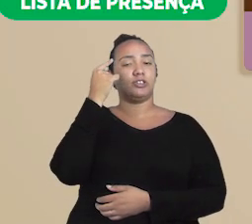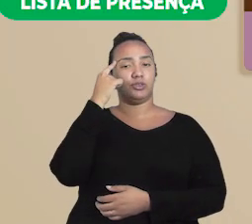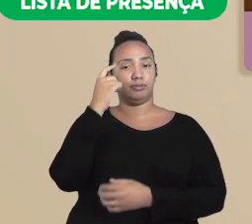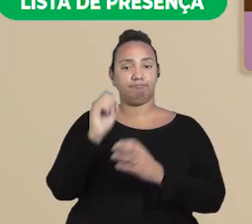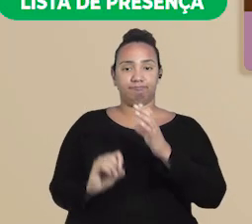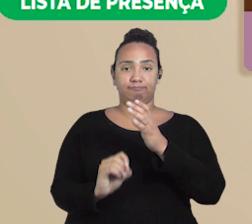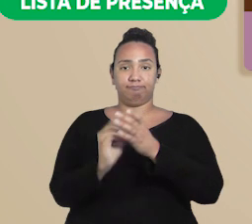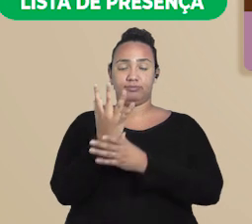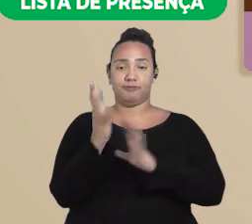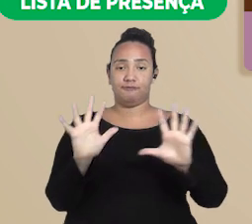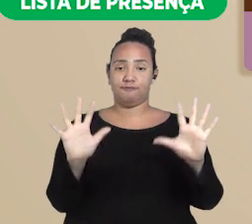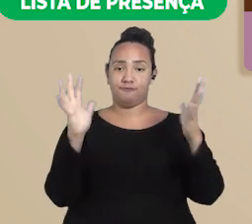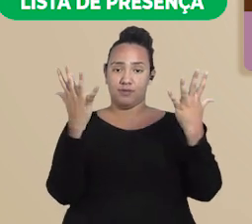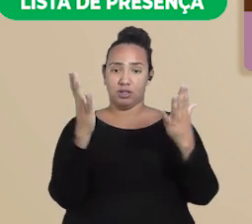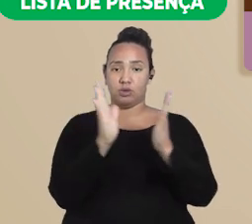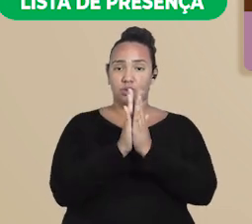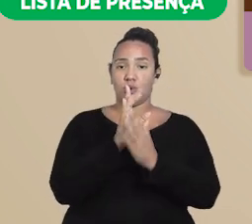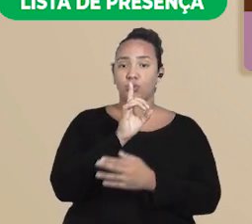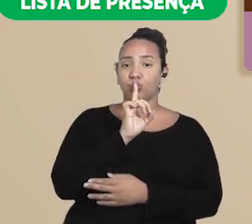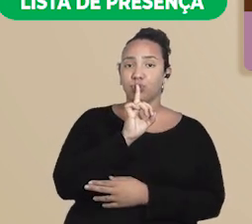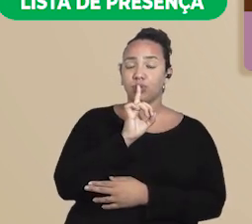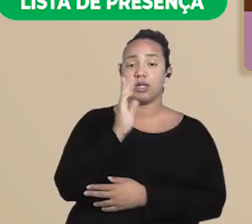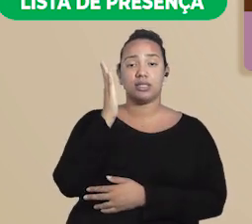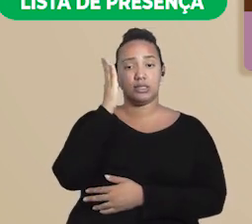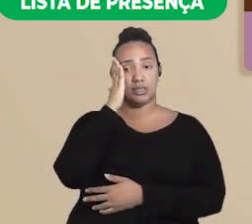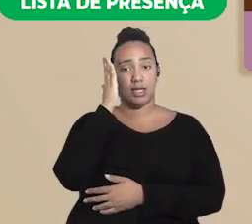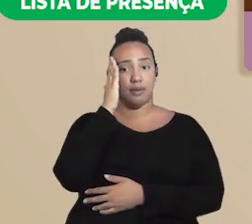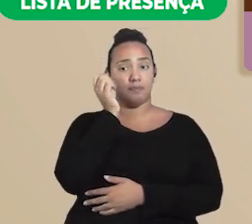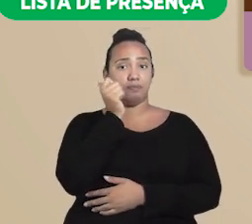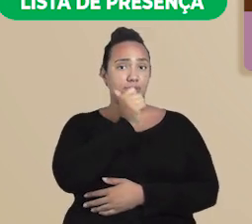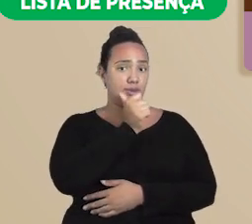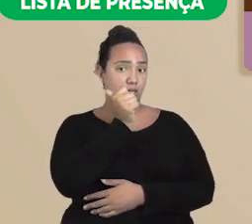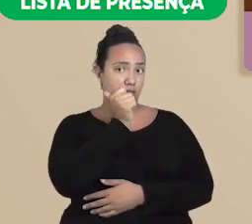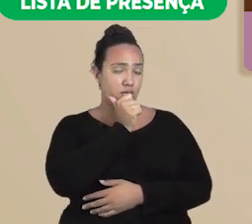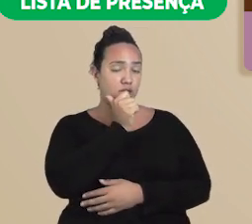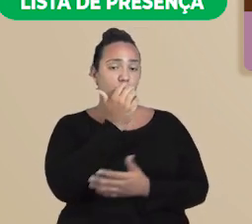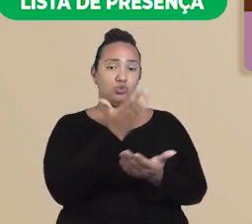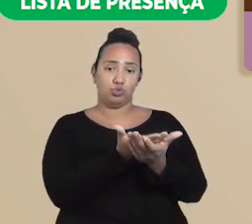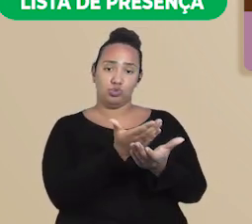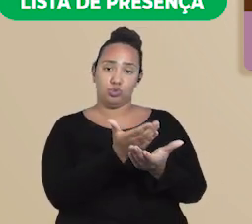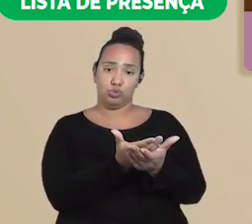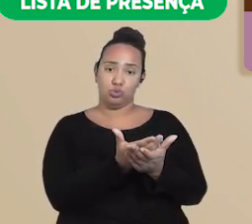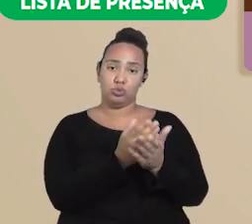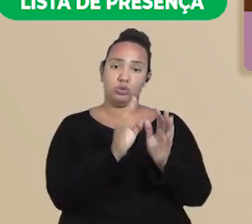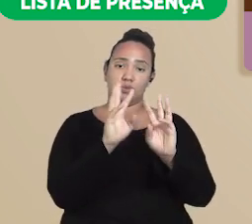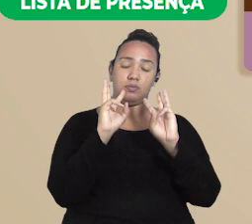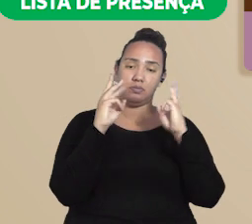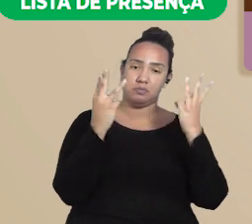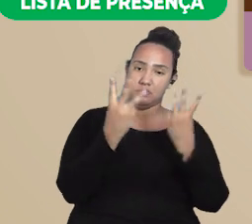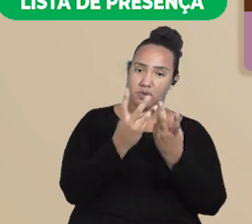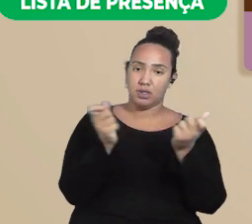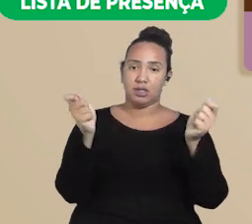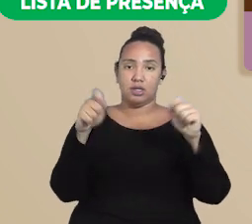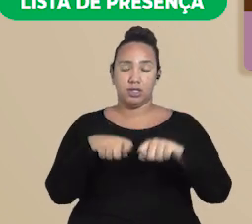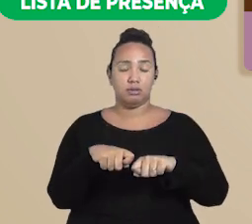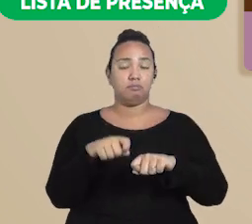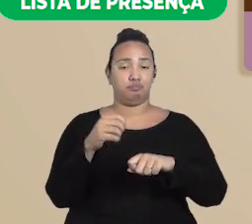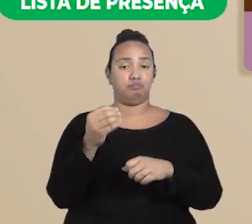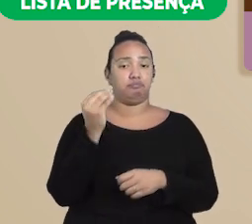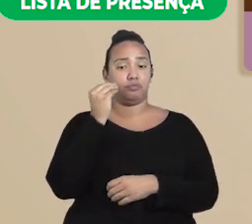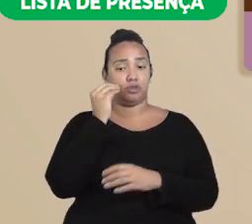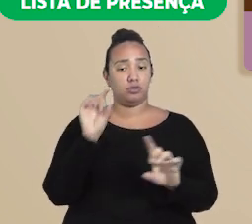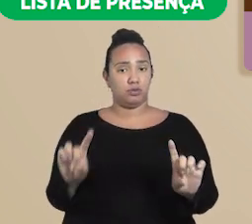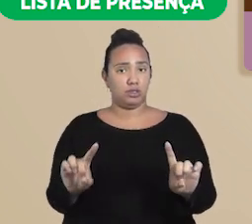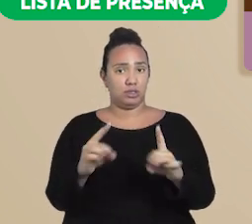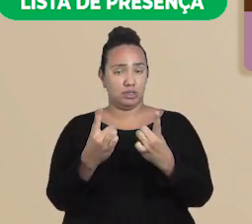festa de aniversário. E como ela sabe que a filha está estudando grandezas de massa e capacidade, então ela decidiu fazer